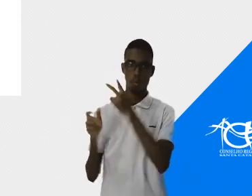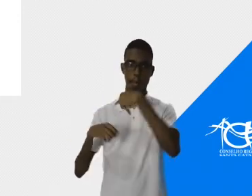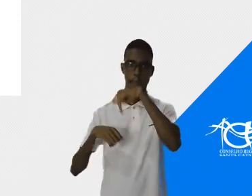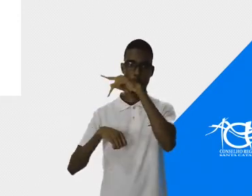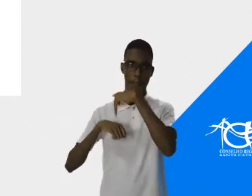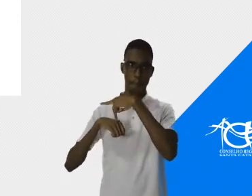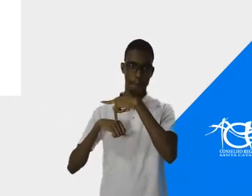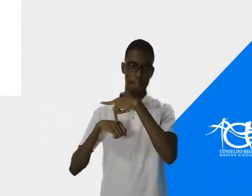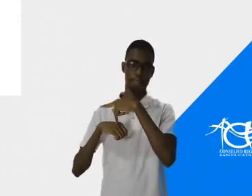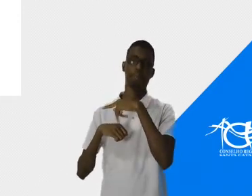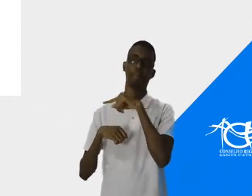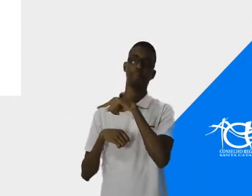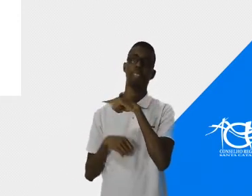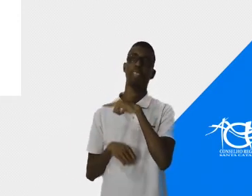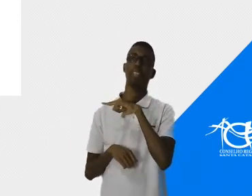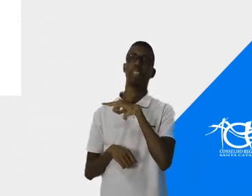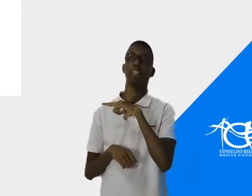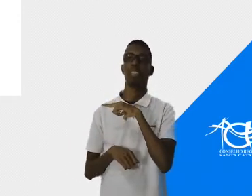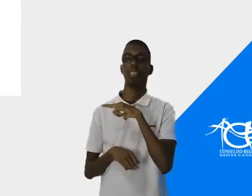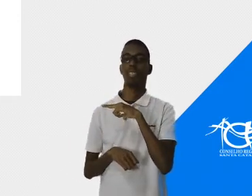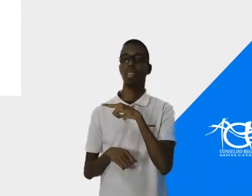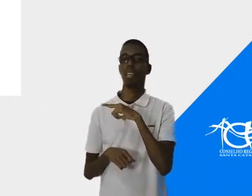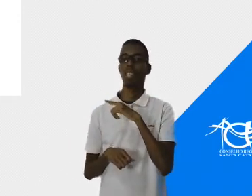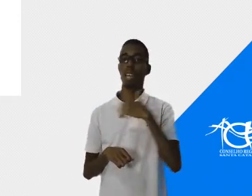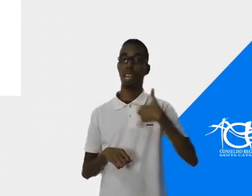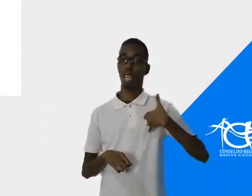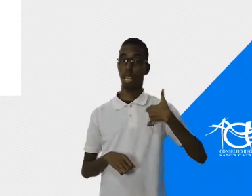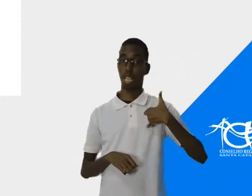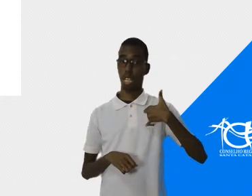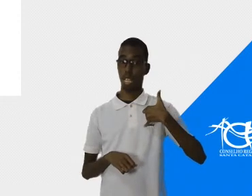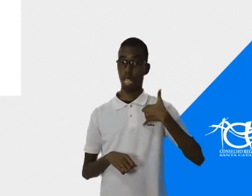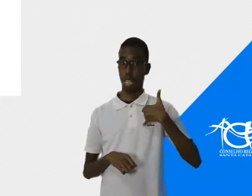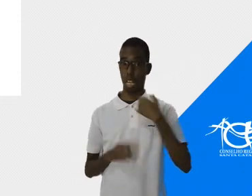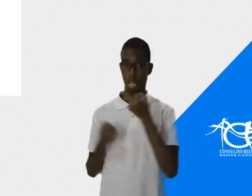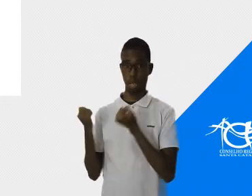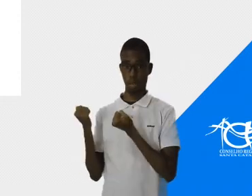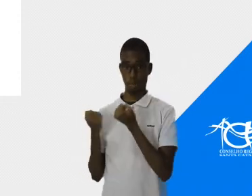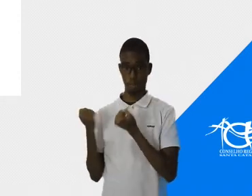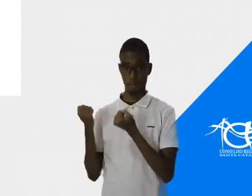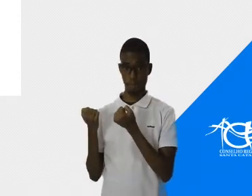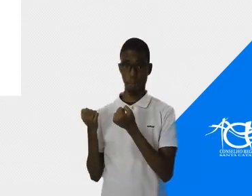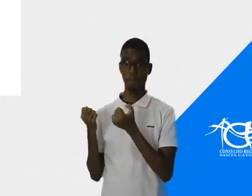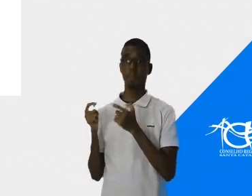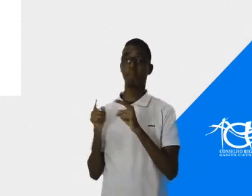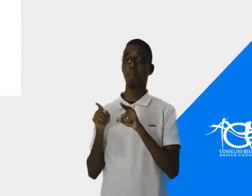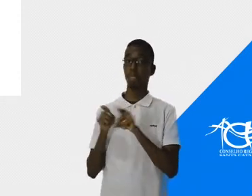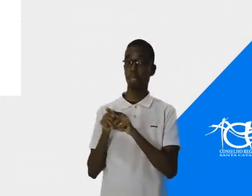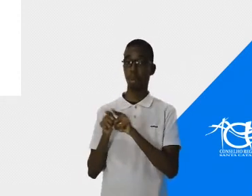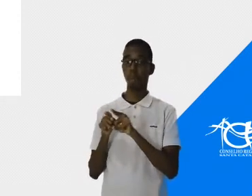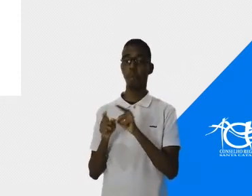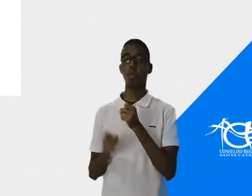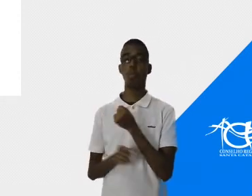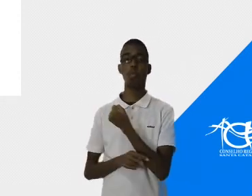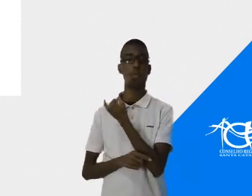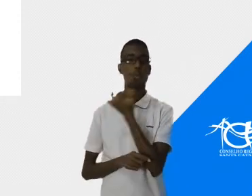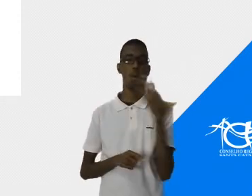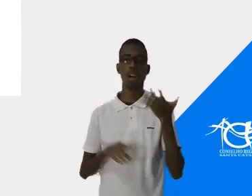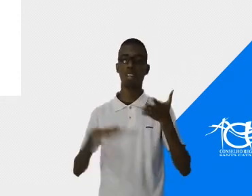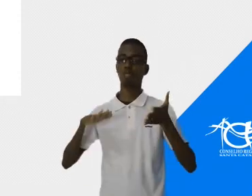sobre a associação entre a idade do motorista e a quantidade, o número de lesões, de ferimentos, né,